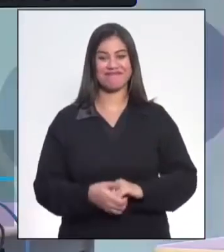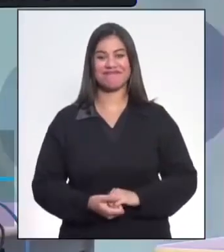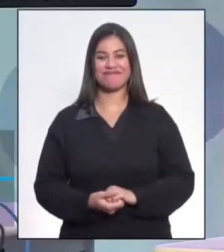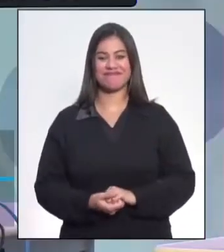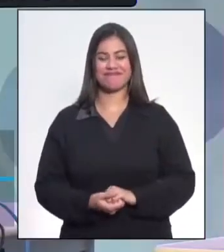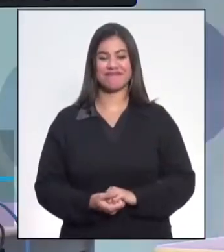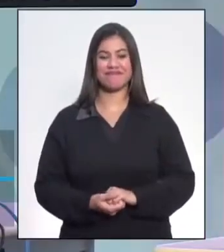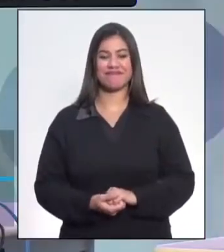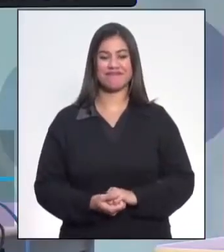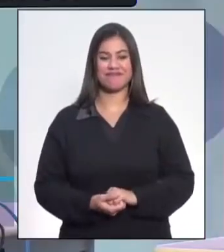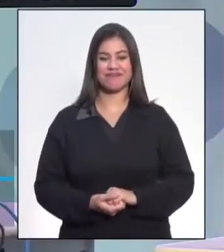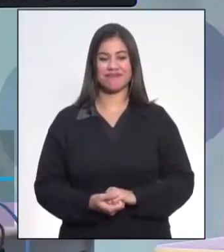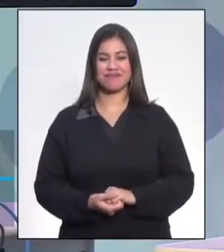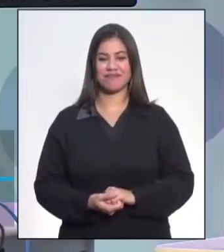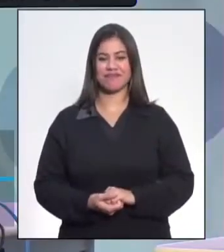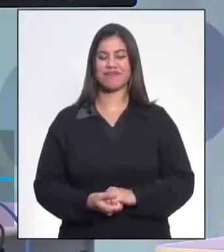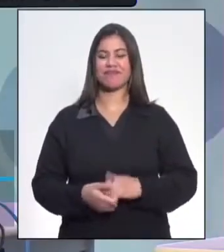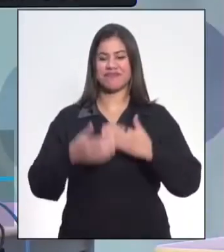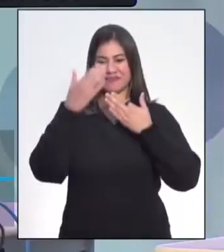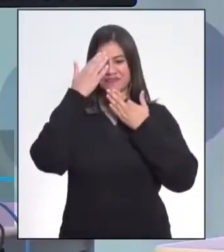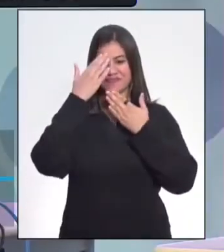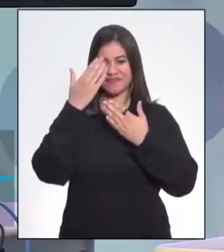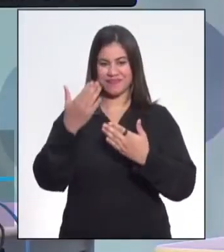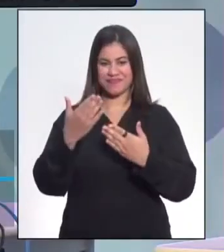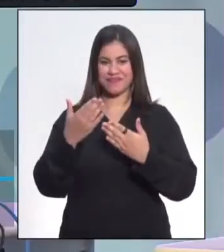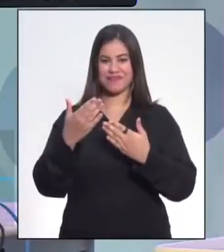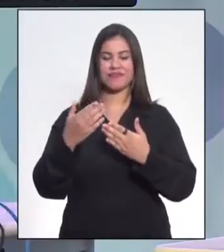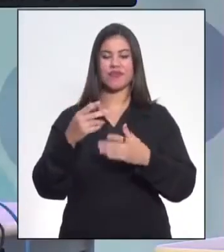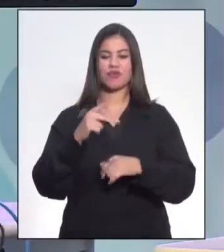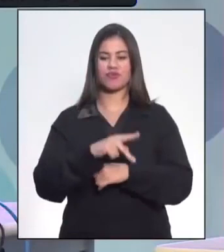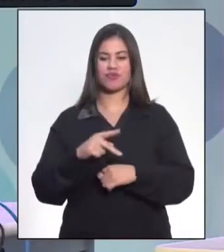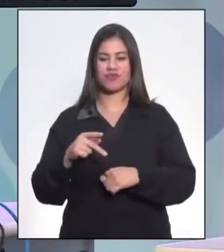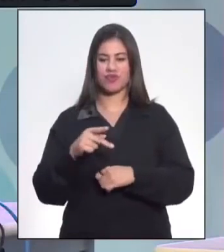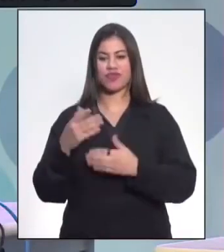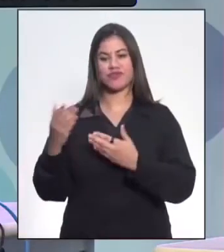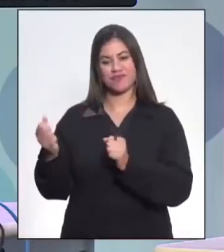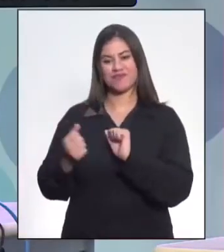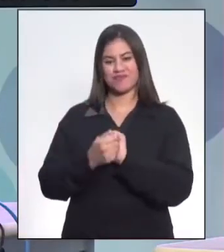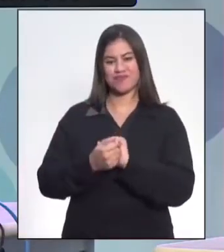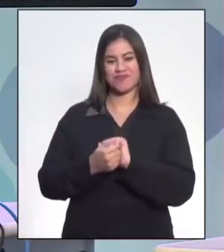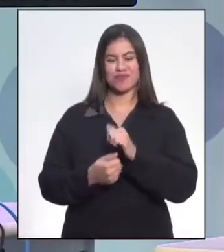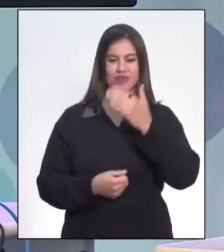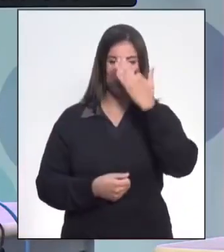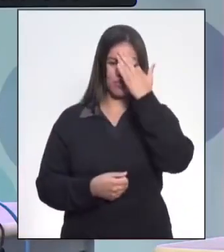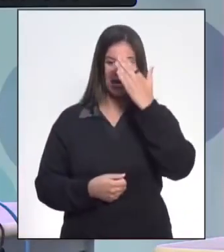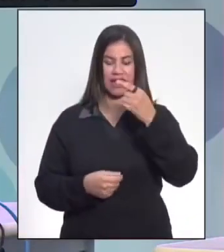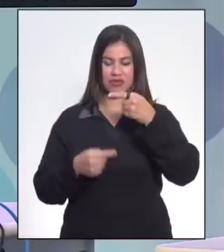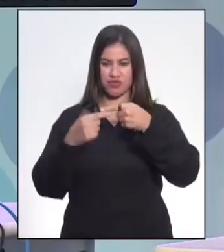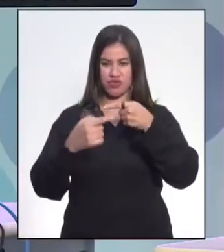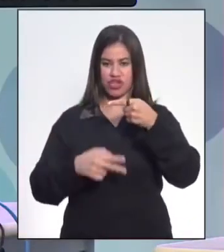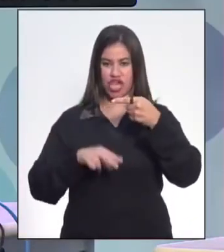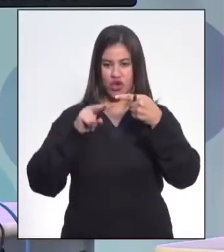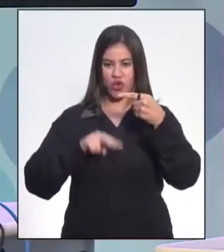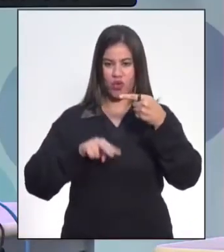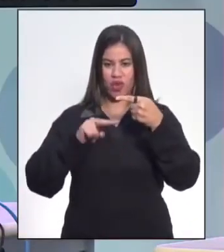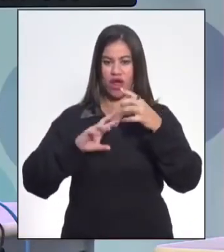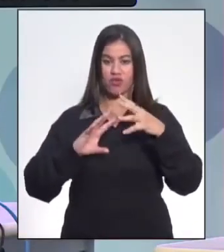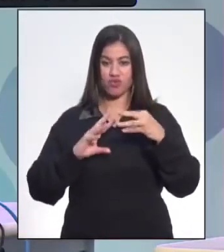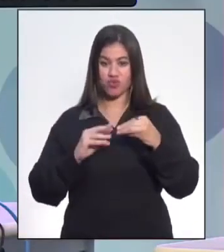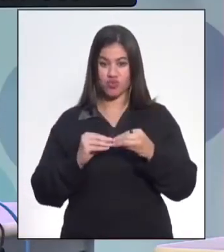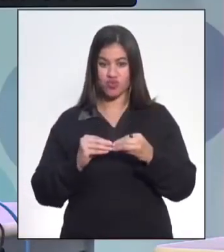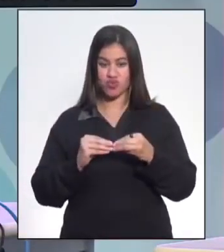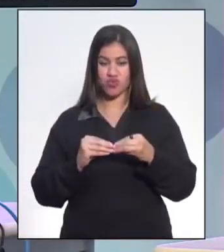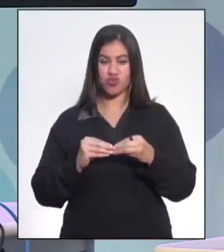professora. Gente, eu queria agradecer a participação da professora Aline, né? Muito obrigado. Eu vou olhar direitinho no chat de vocês,